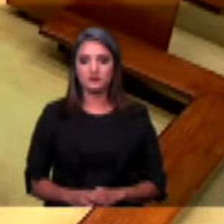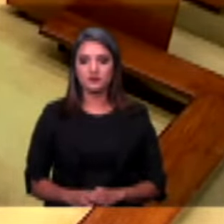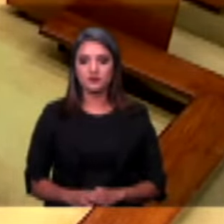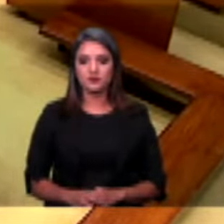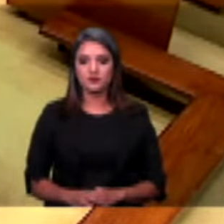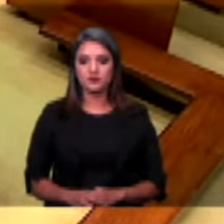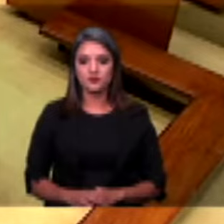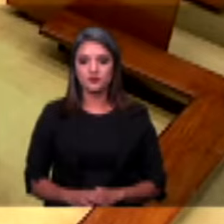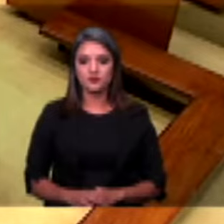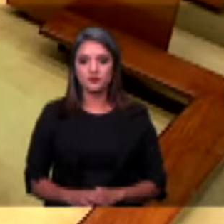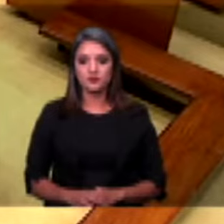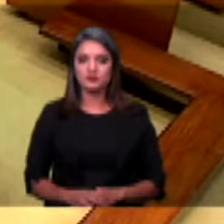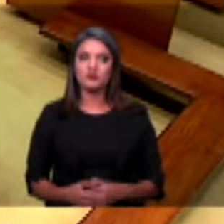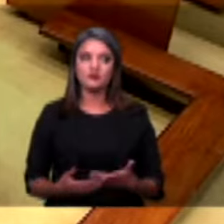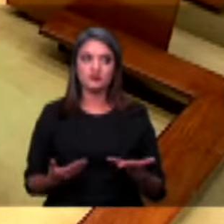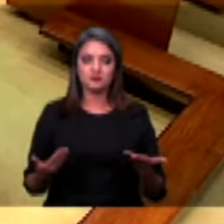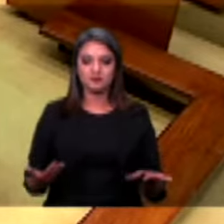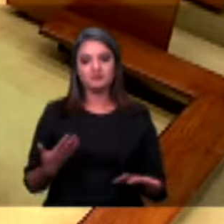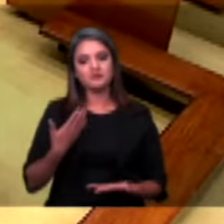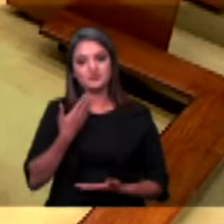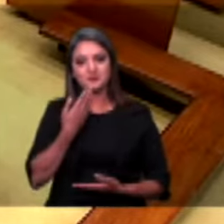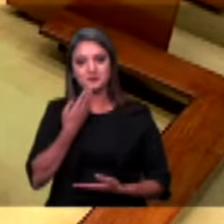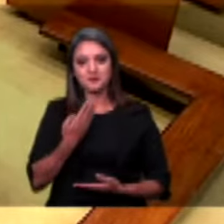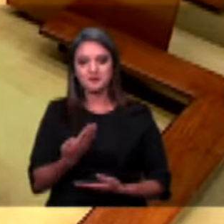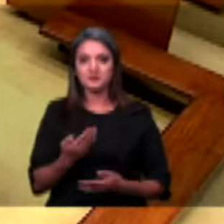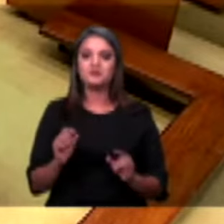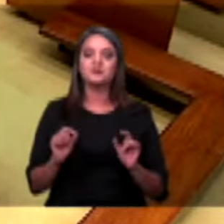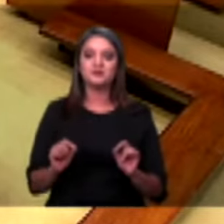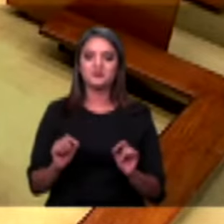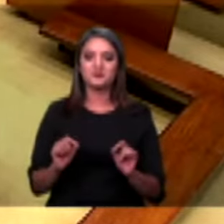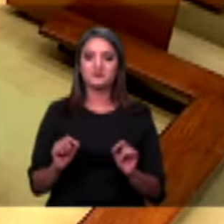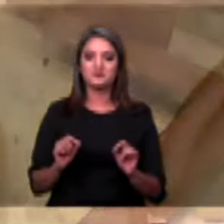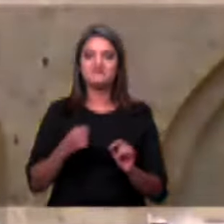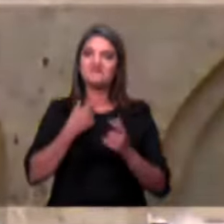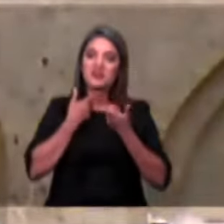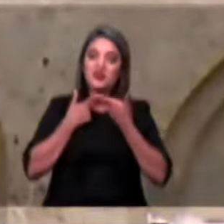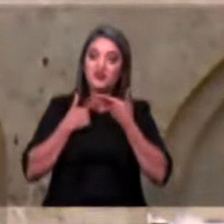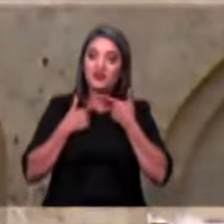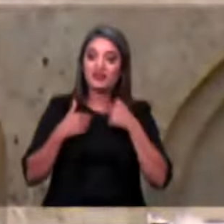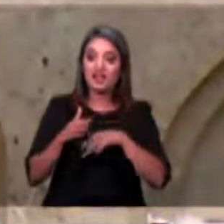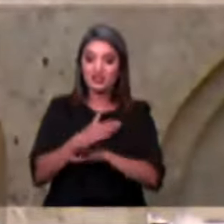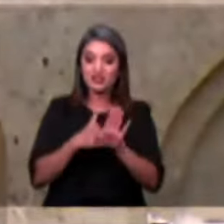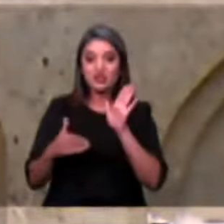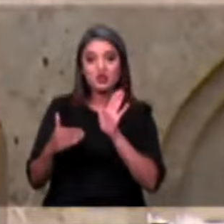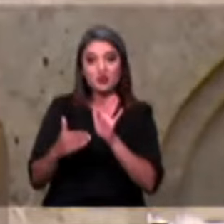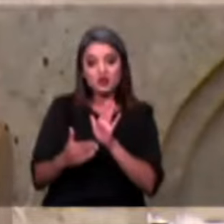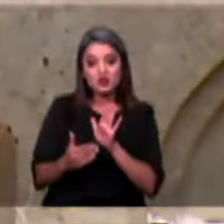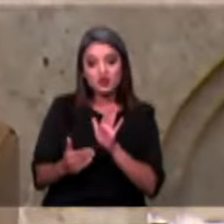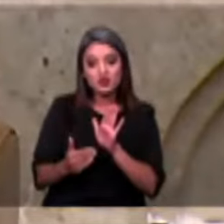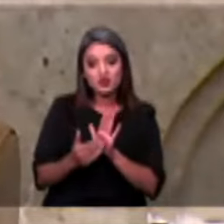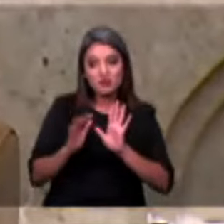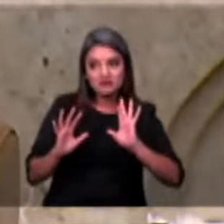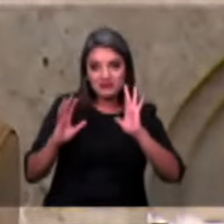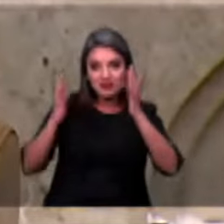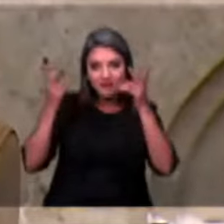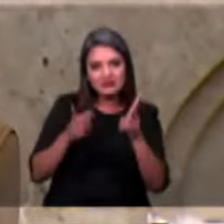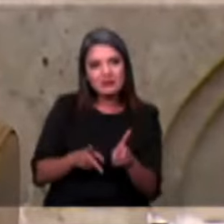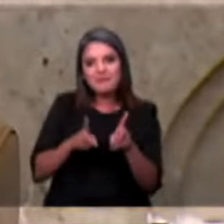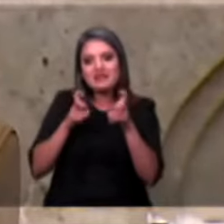Gostaria que, senhoras e senhores, gostaria que todos vissem nesta solenidade mais do que